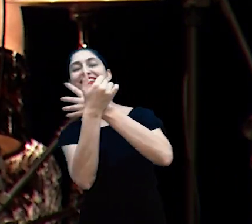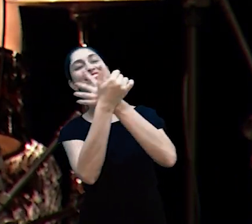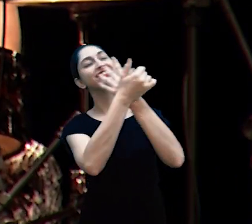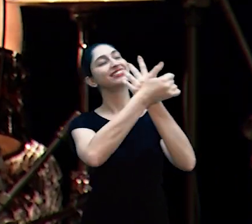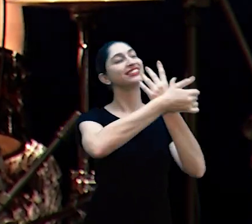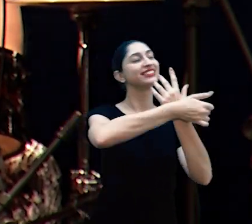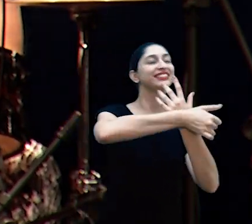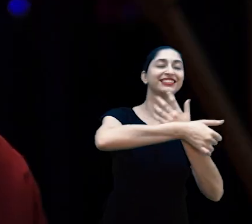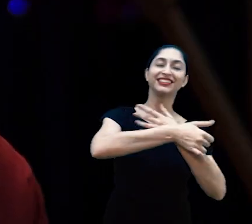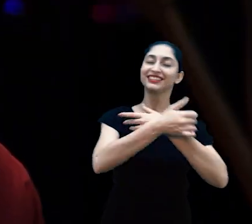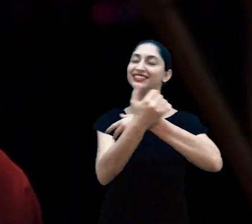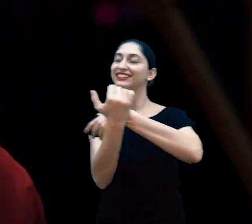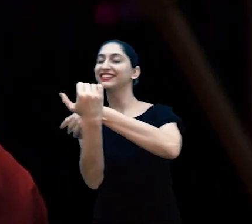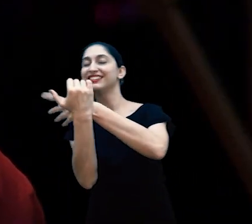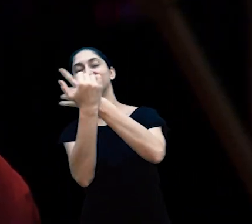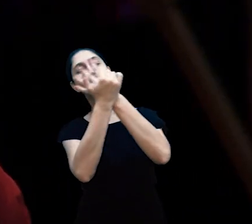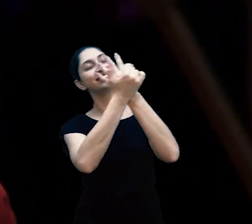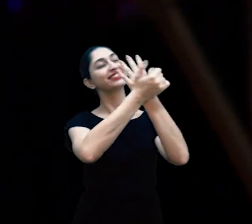acorda